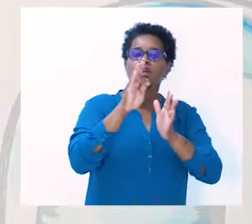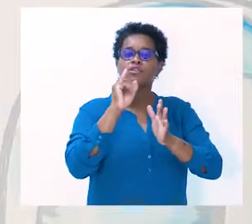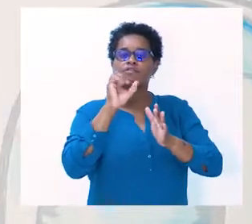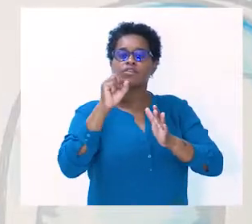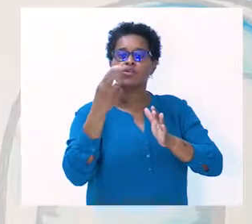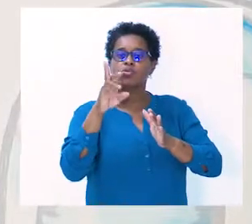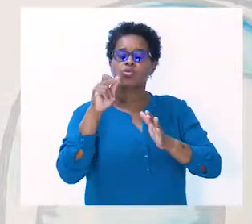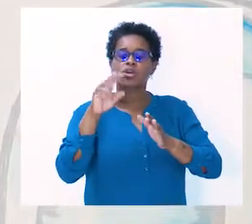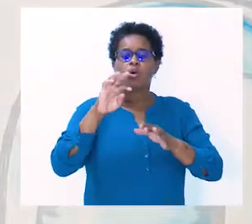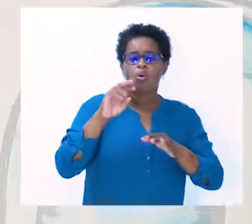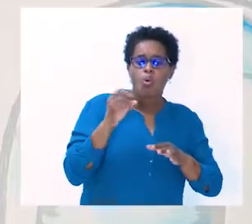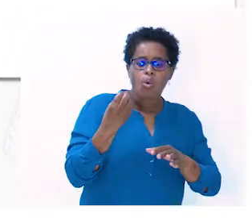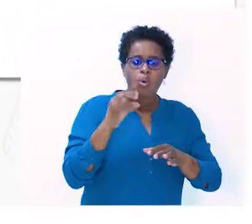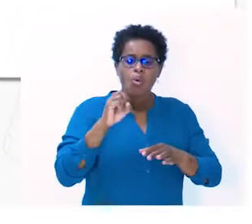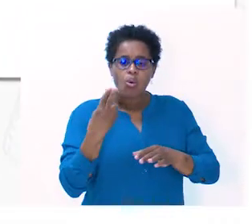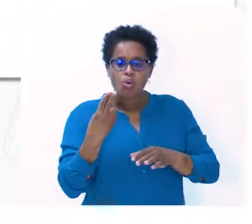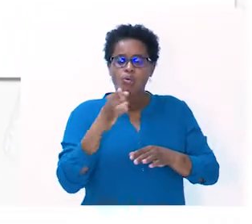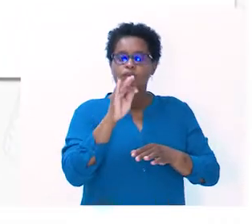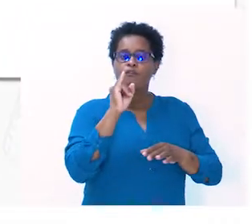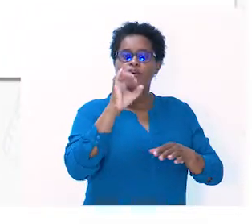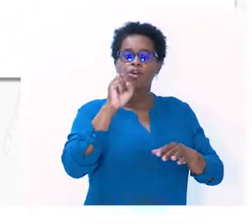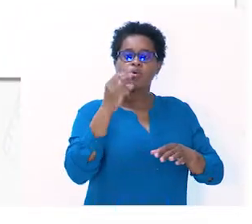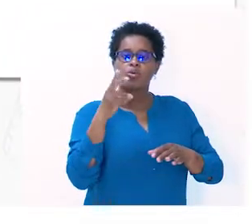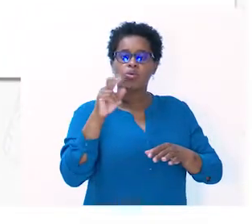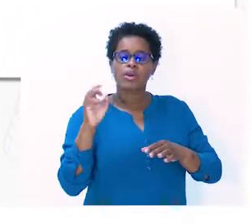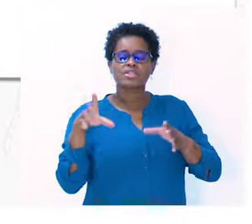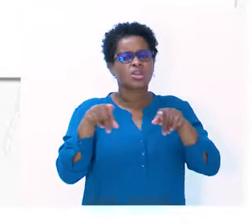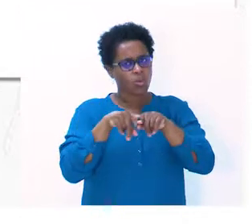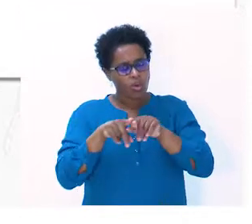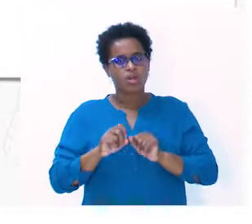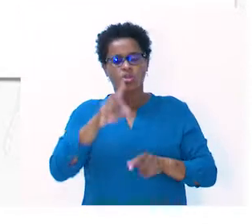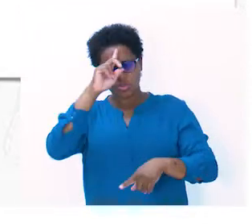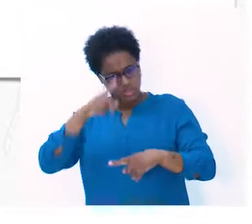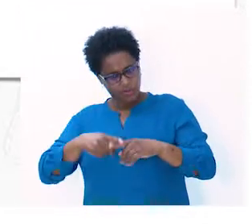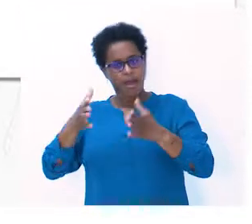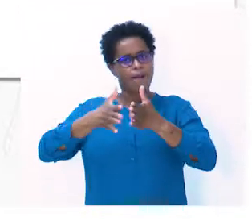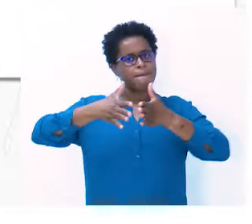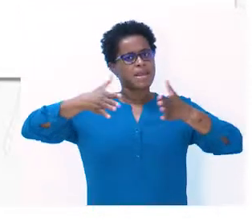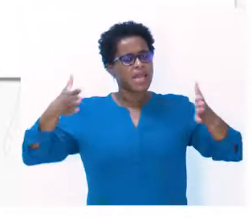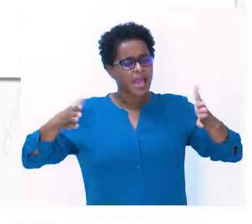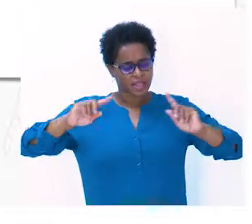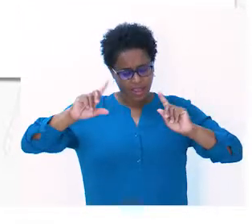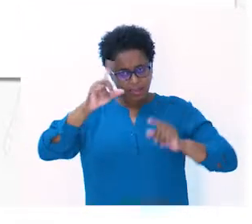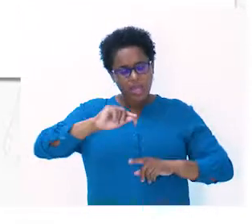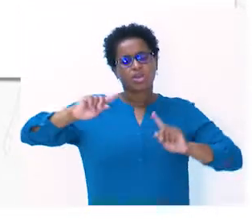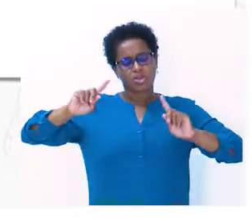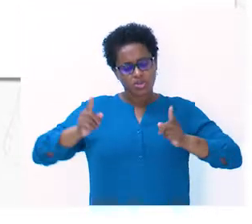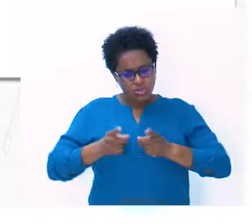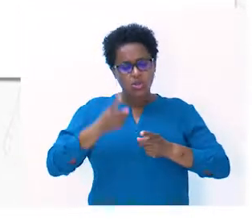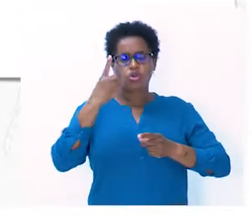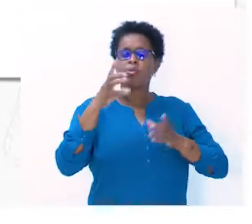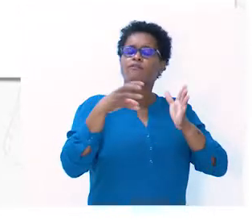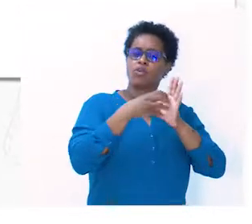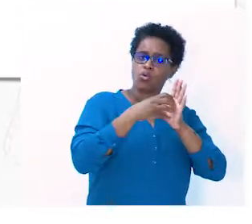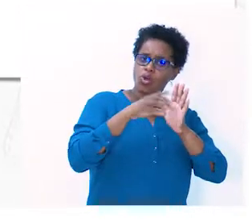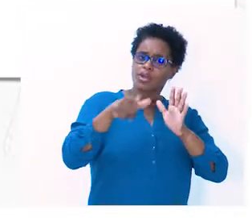figuras semelhantes. Objetivos: ampliar e reduzir uma figura dada